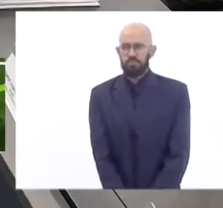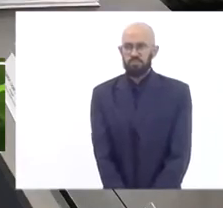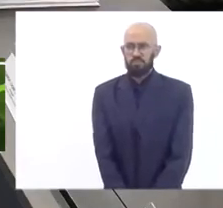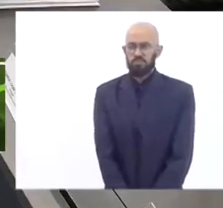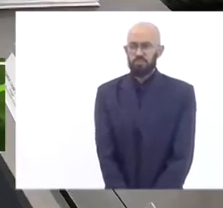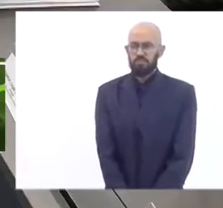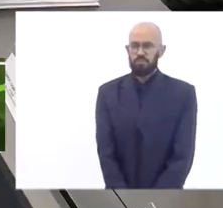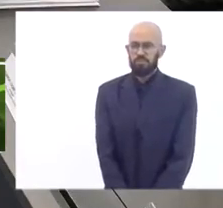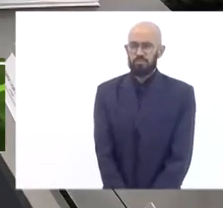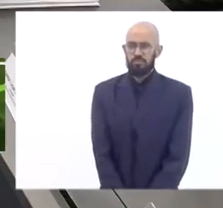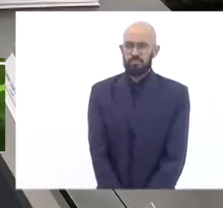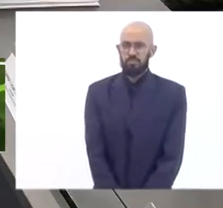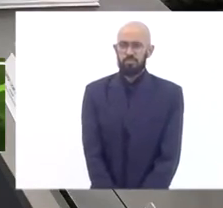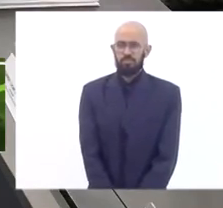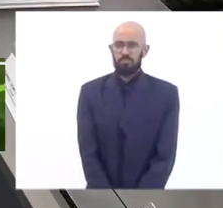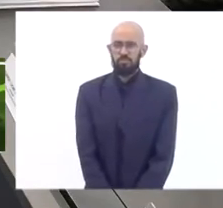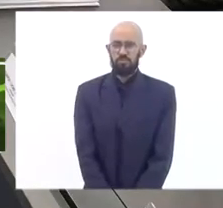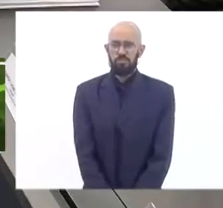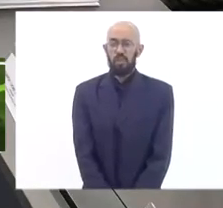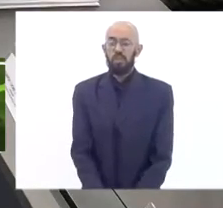Esse senhor é concursado.